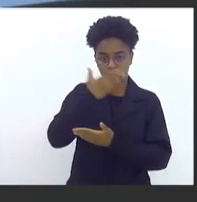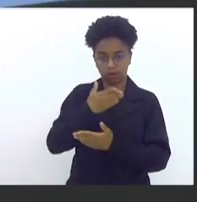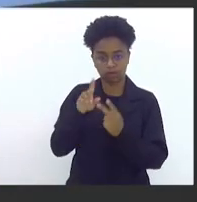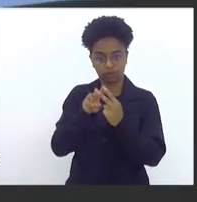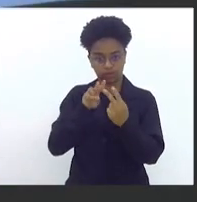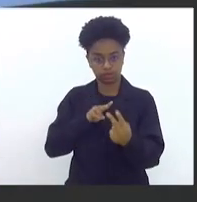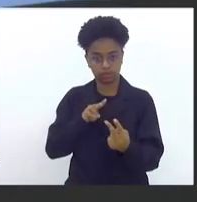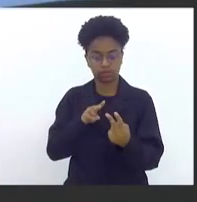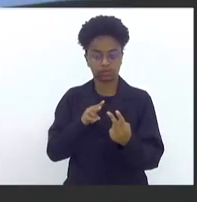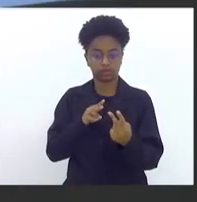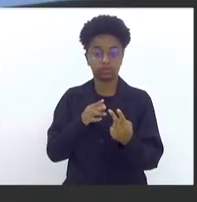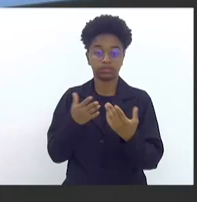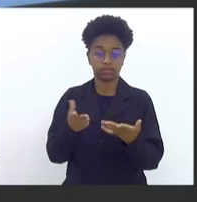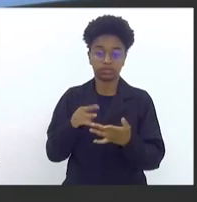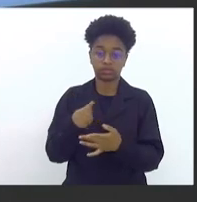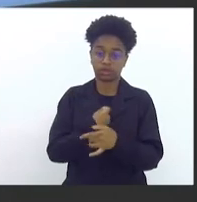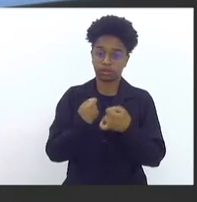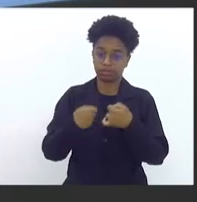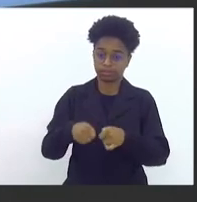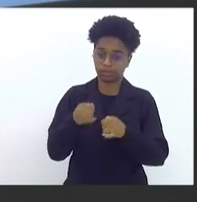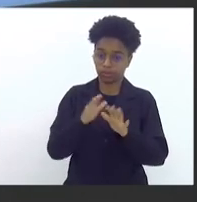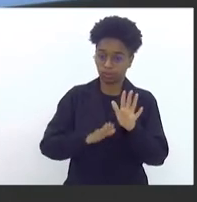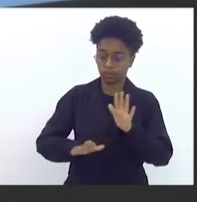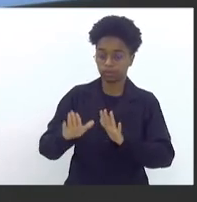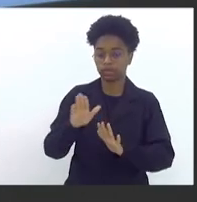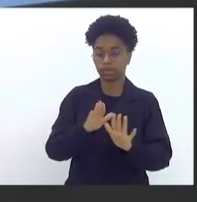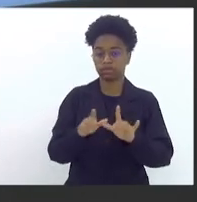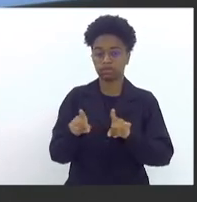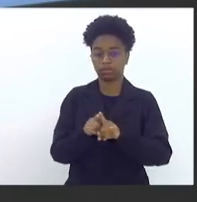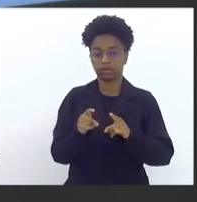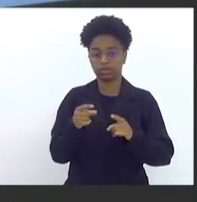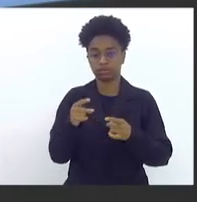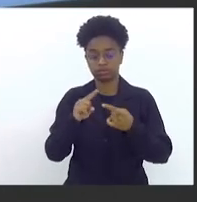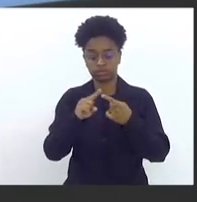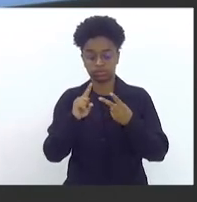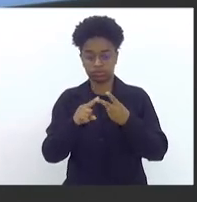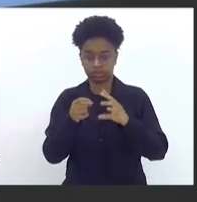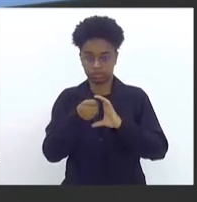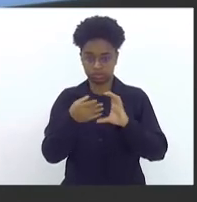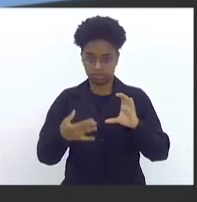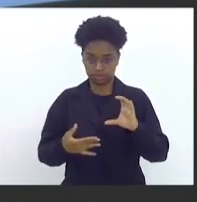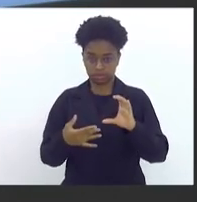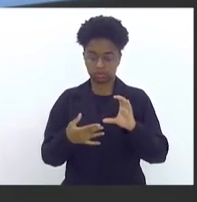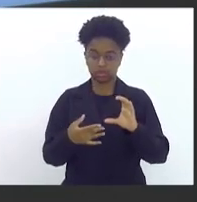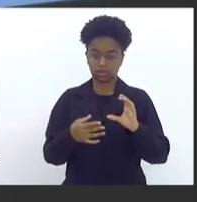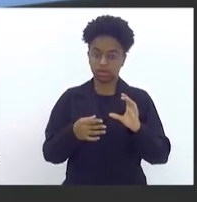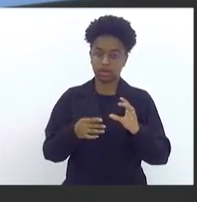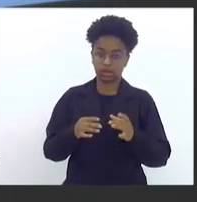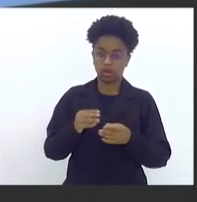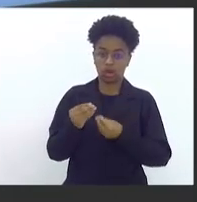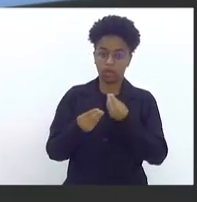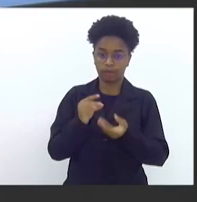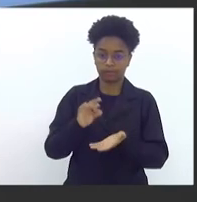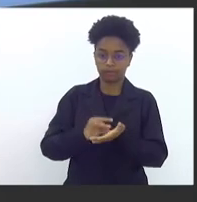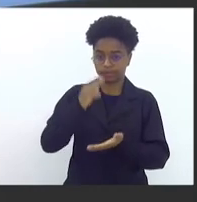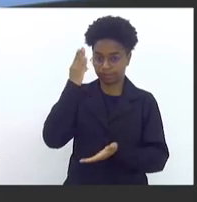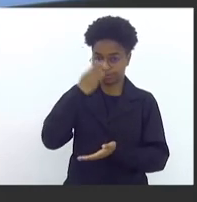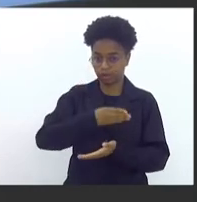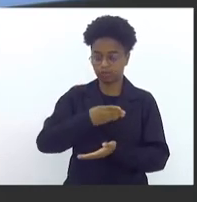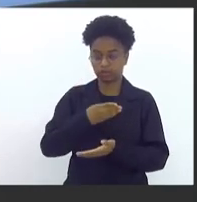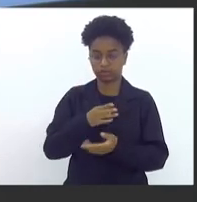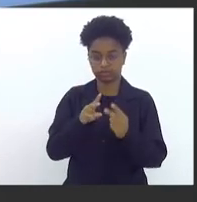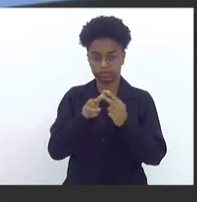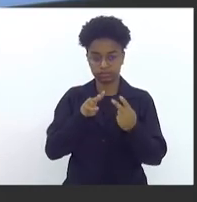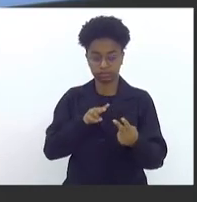e a gente precisa ter muito cuidado em dois aspectos né autenticidade e integridade da prova digital